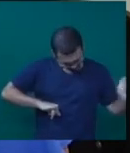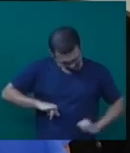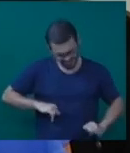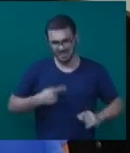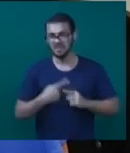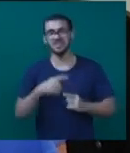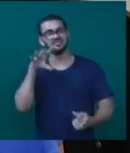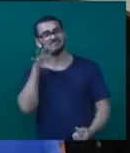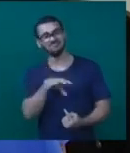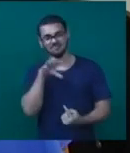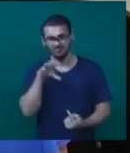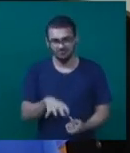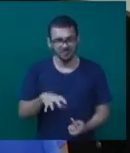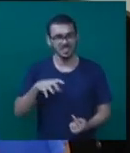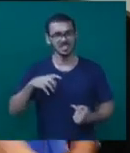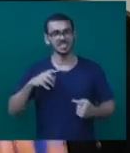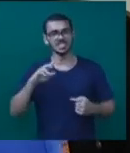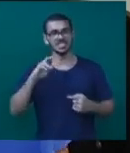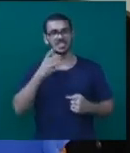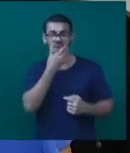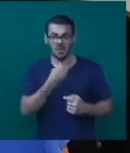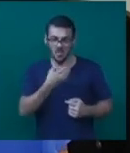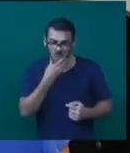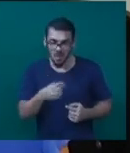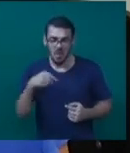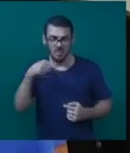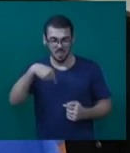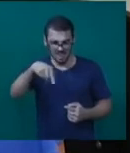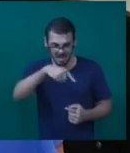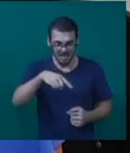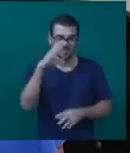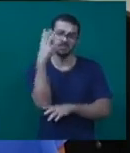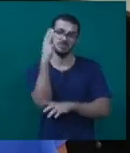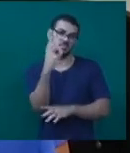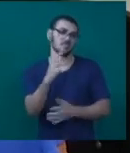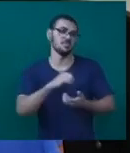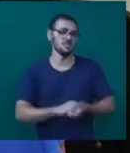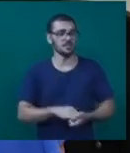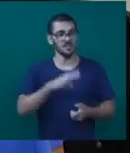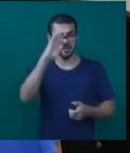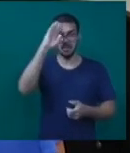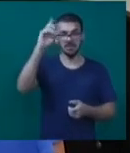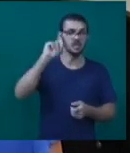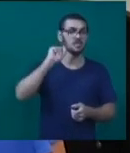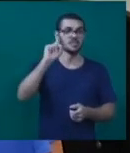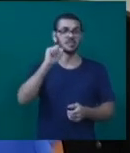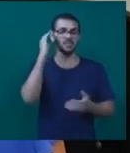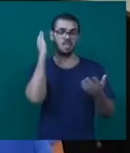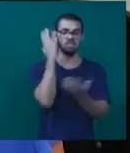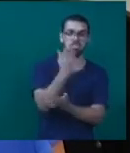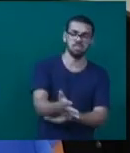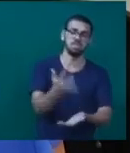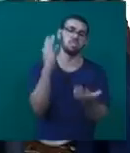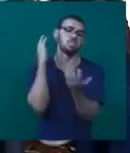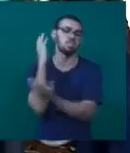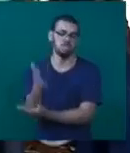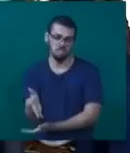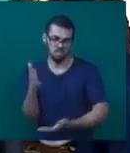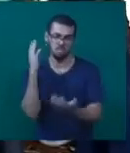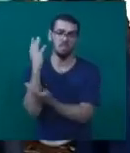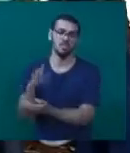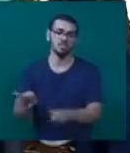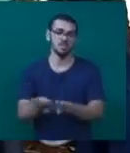né? Principalmente com o grande índice de desmatamento e de uso de agrotóxicos.